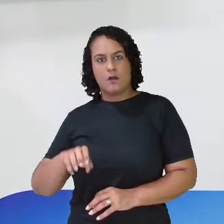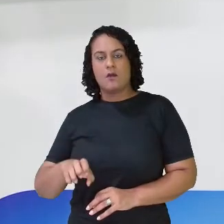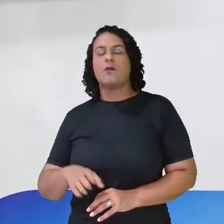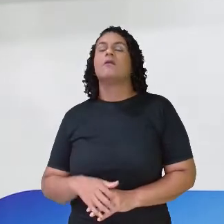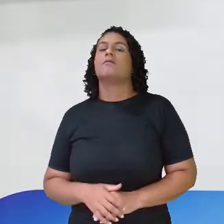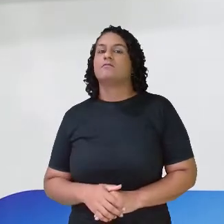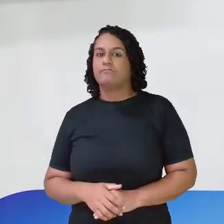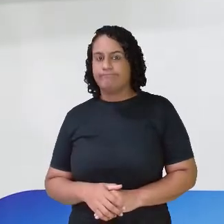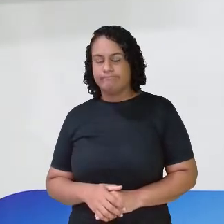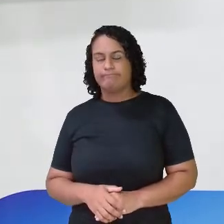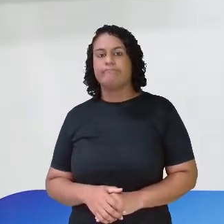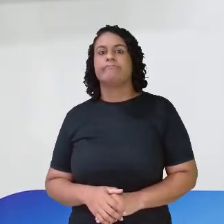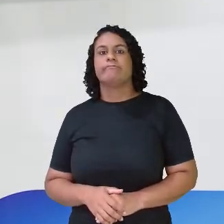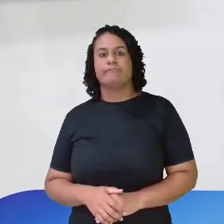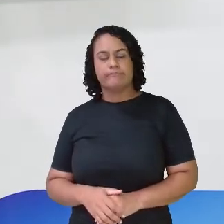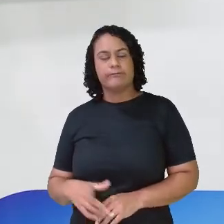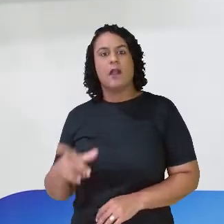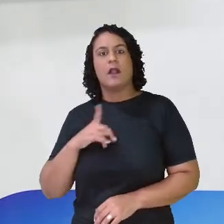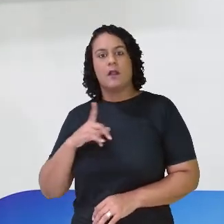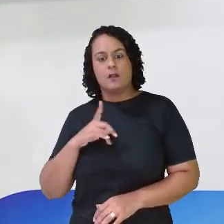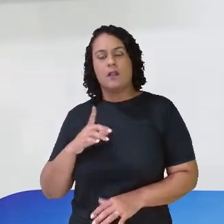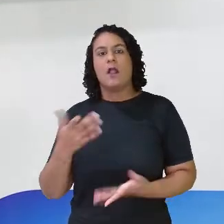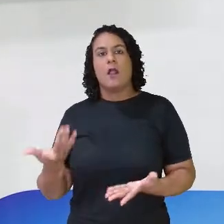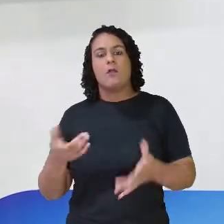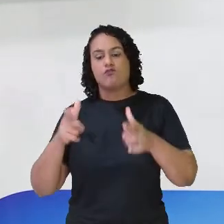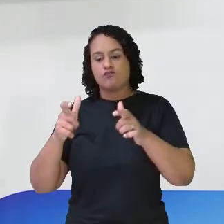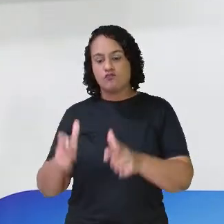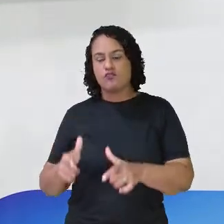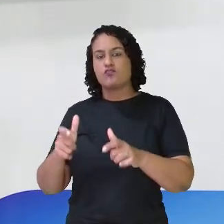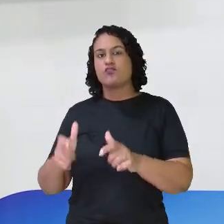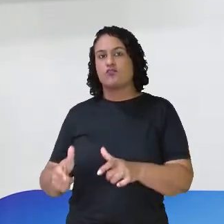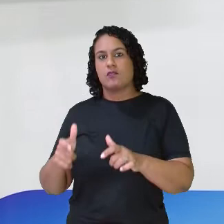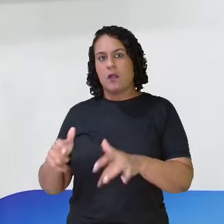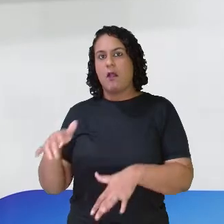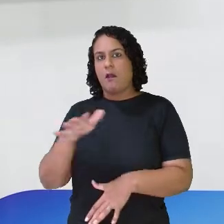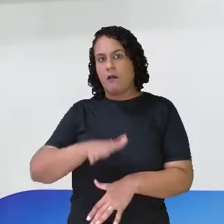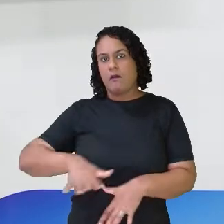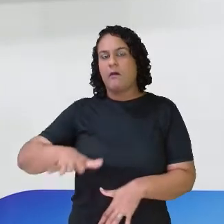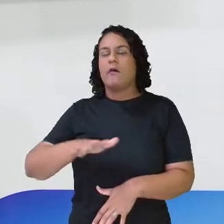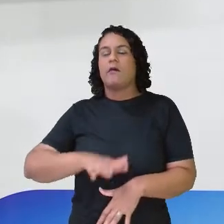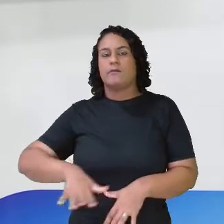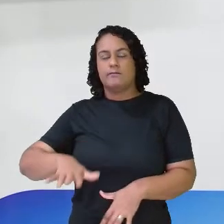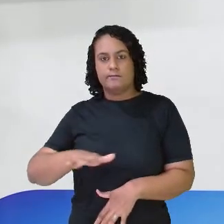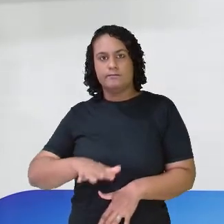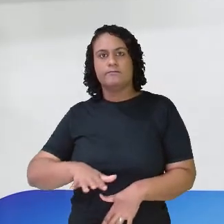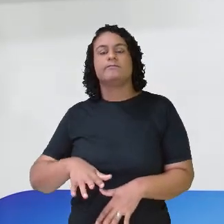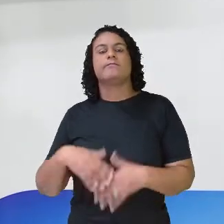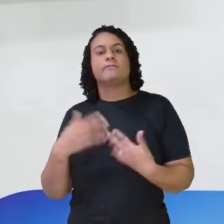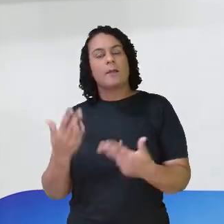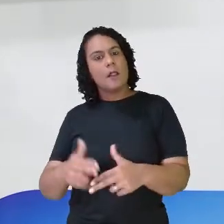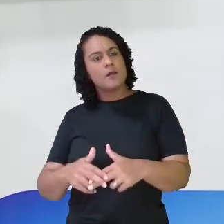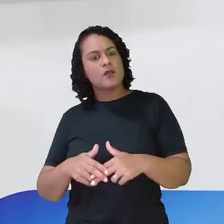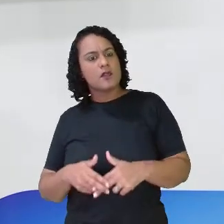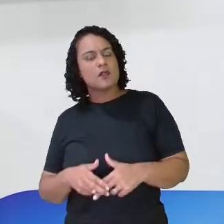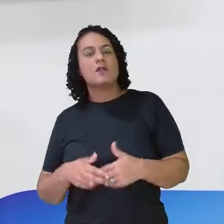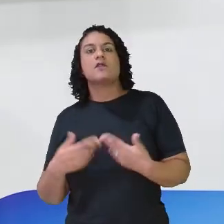Ocupam espaço, ocupam lugar no espaço, vamos dizer assim. Não é à toa que se fala em